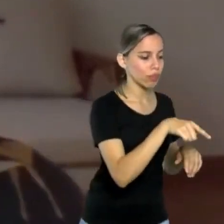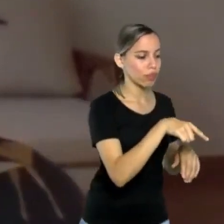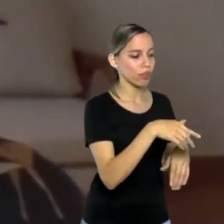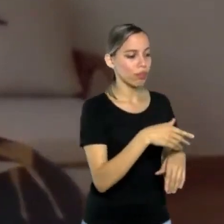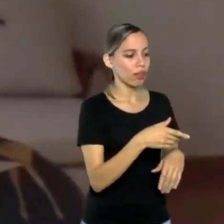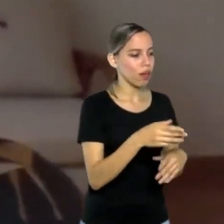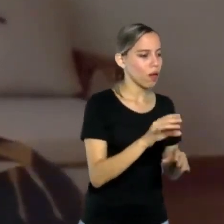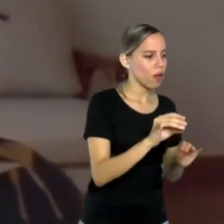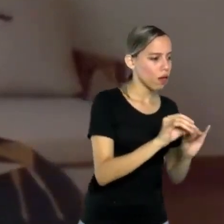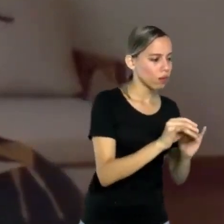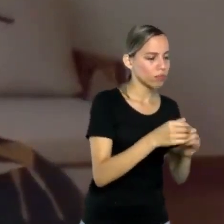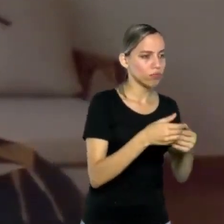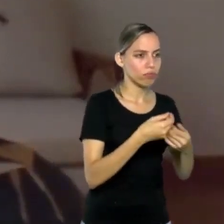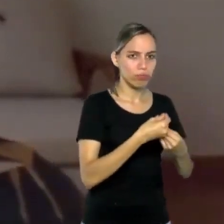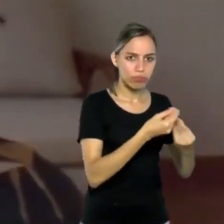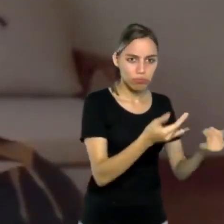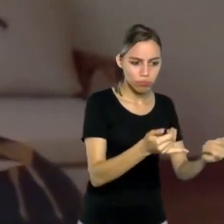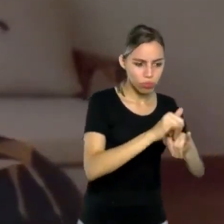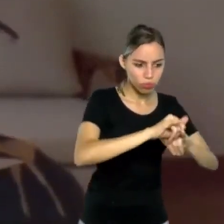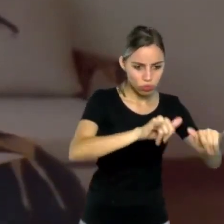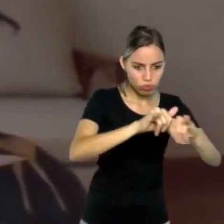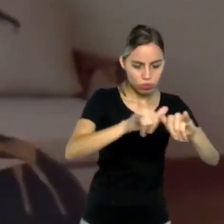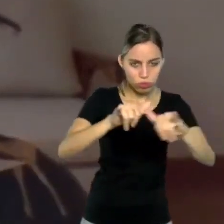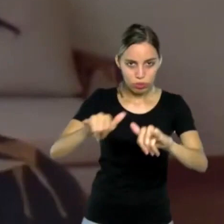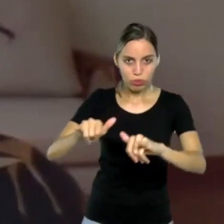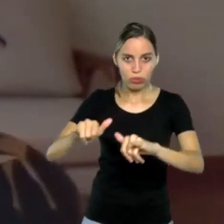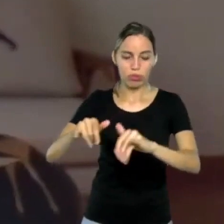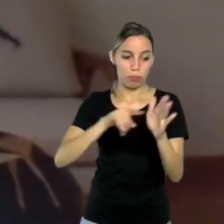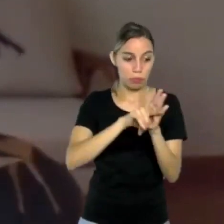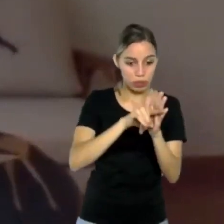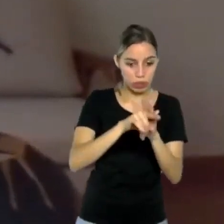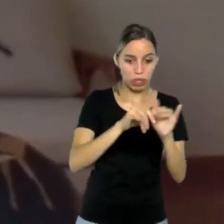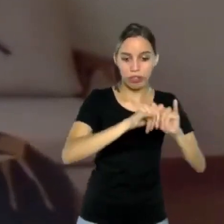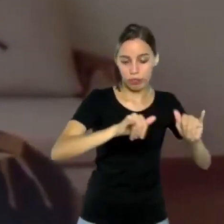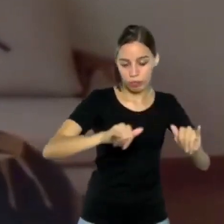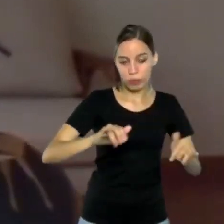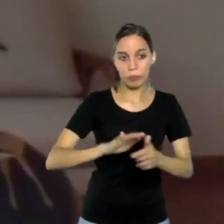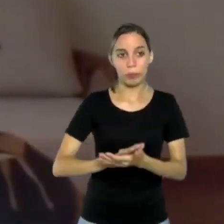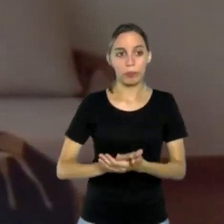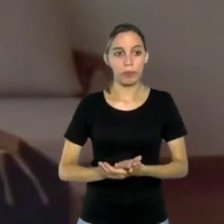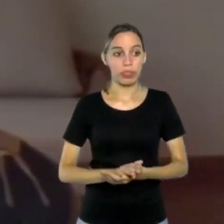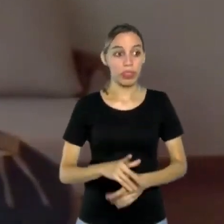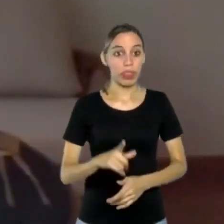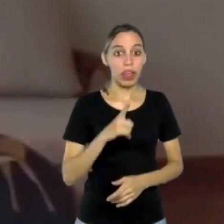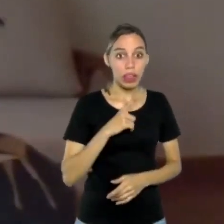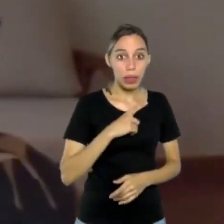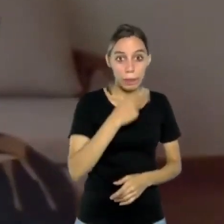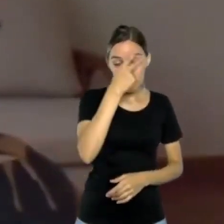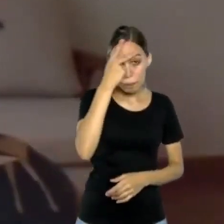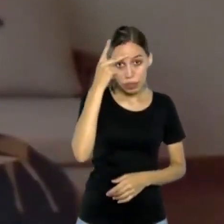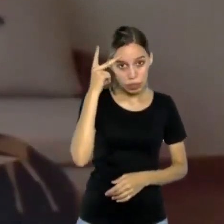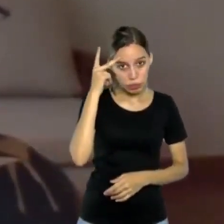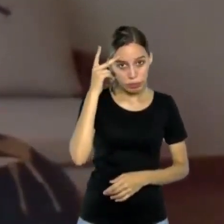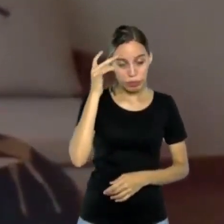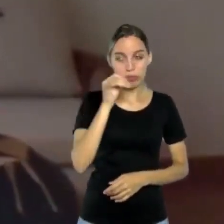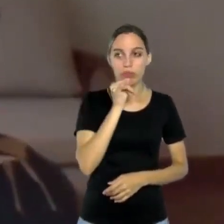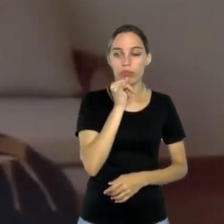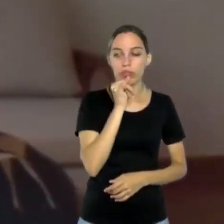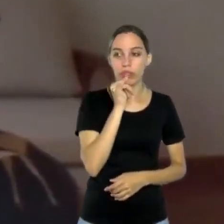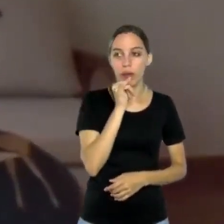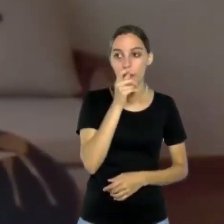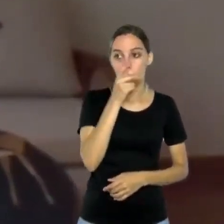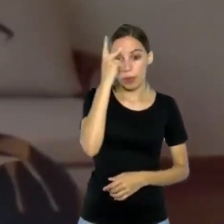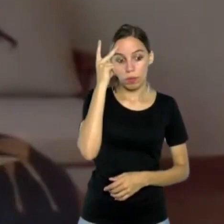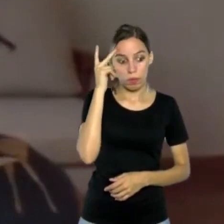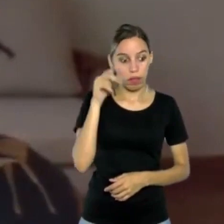que você pode mandar o livro, tem gente, não só nas editoras, porque às vezes a pessoa não tem um livro inteiro